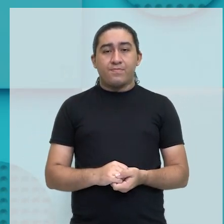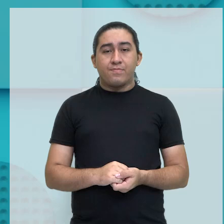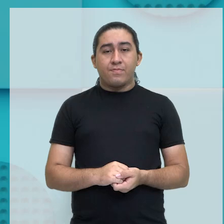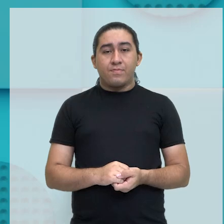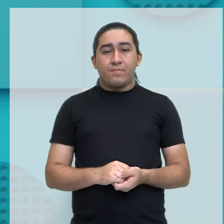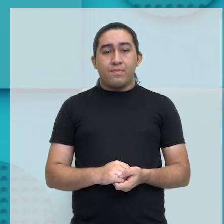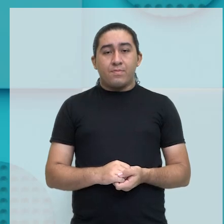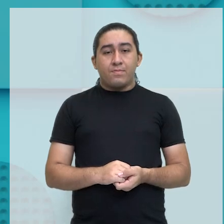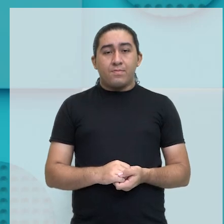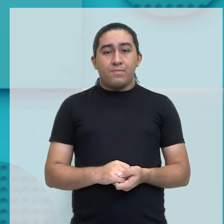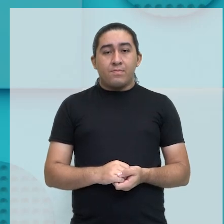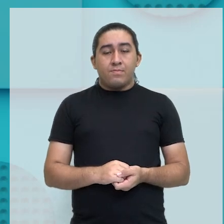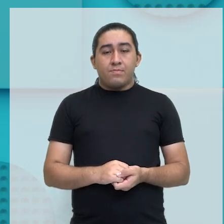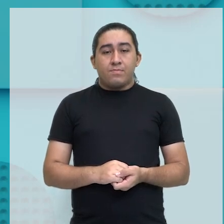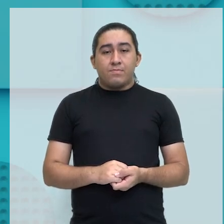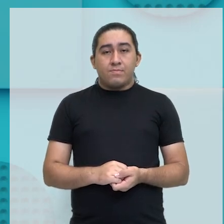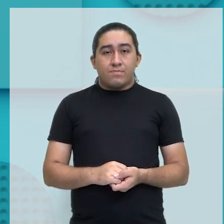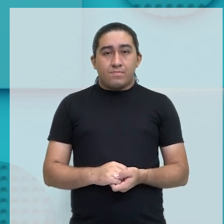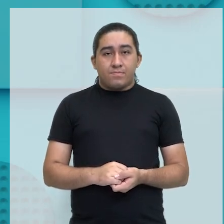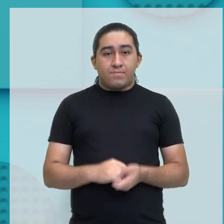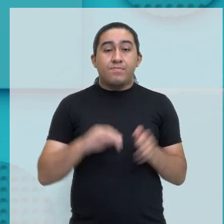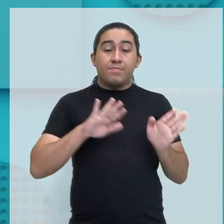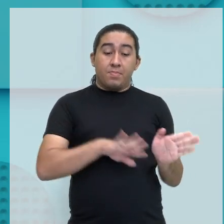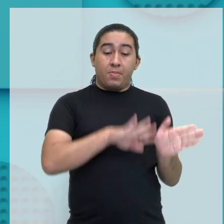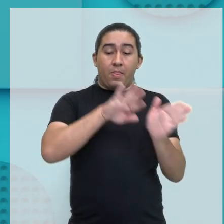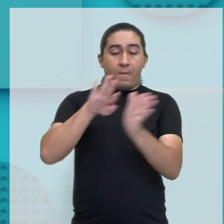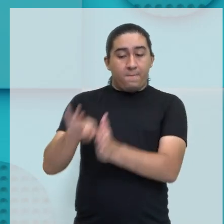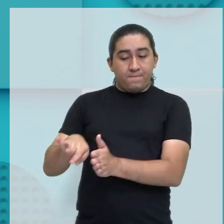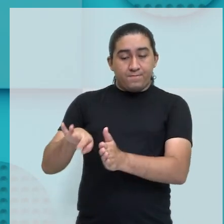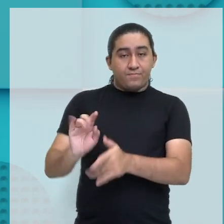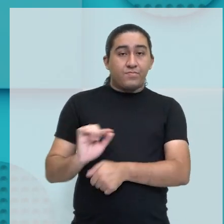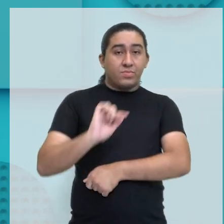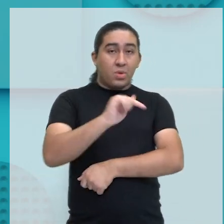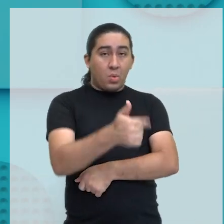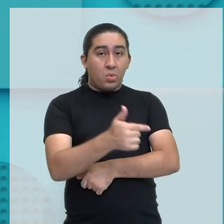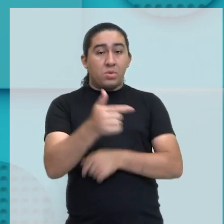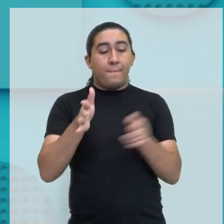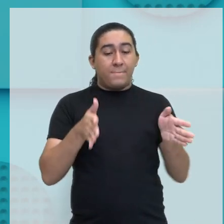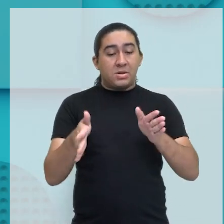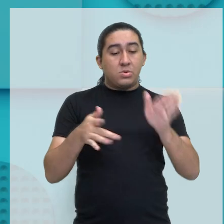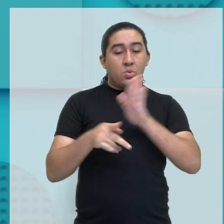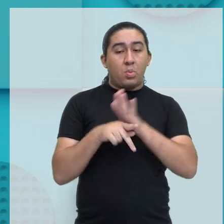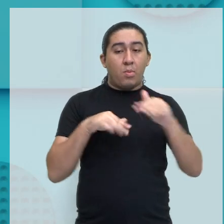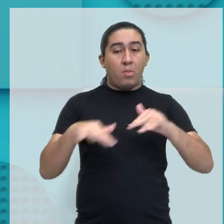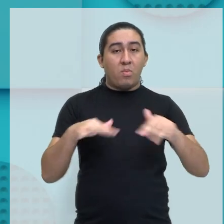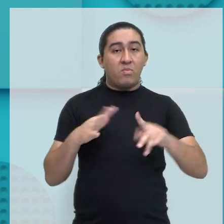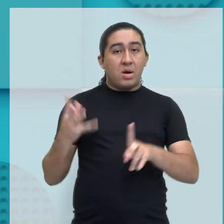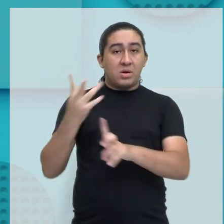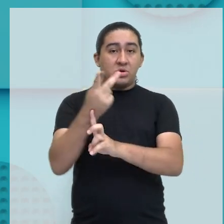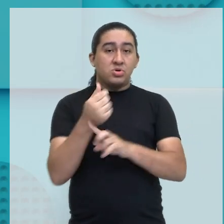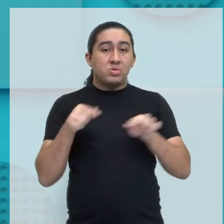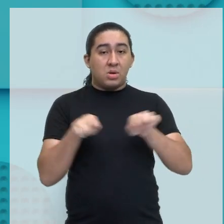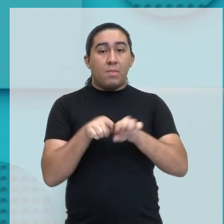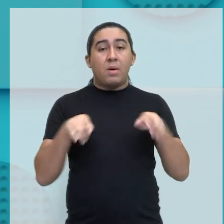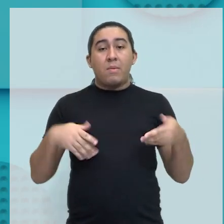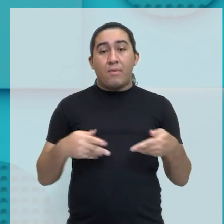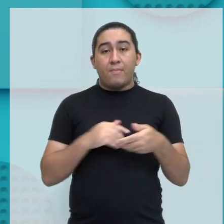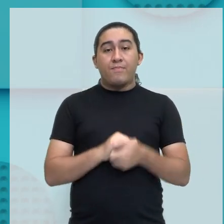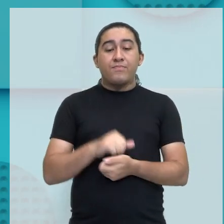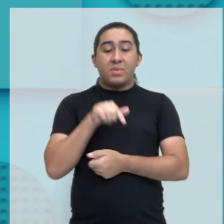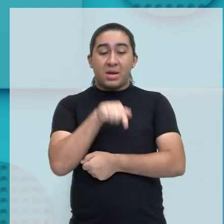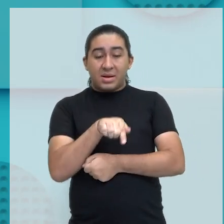Mas aí, passando dessa pegada do cubismo, nós vamos para uma outra fase, outro movimento artístico